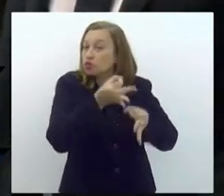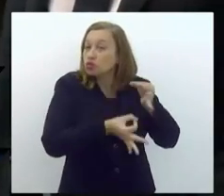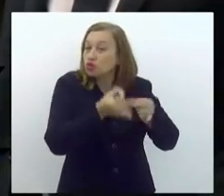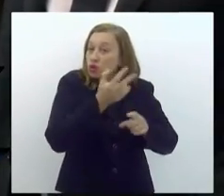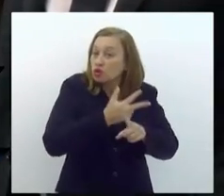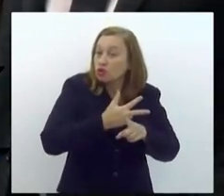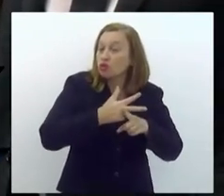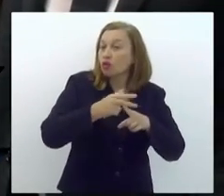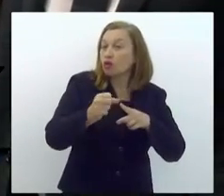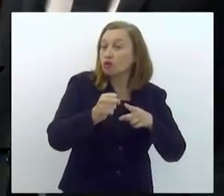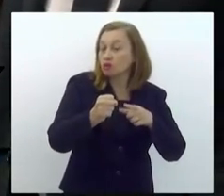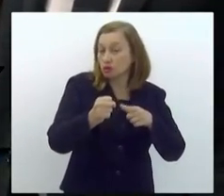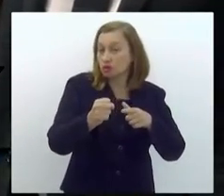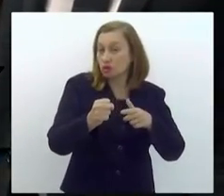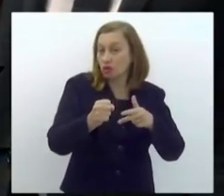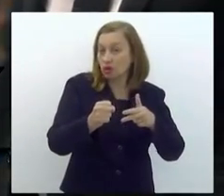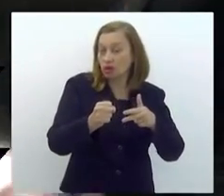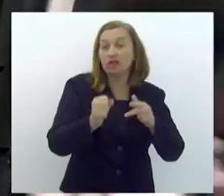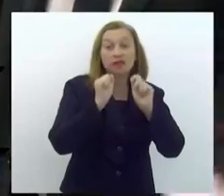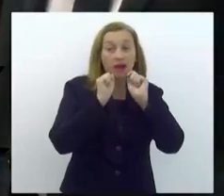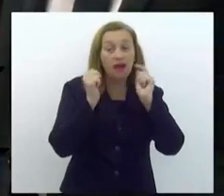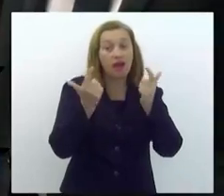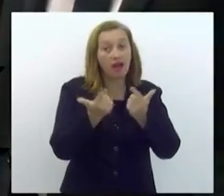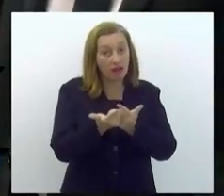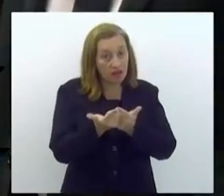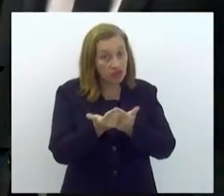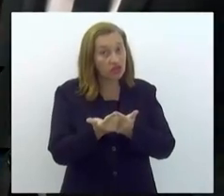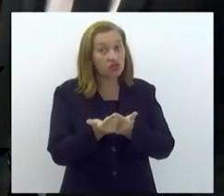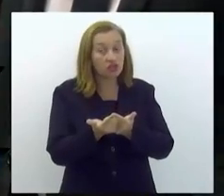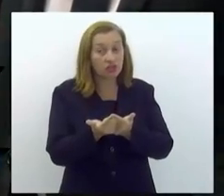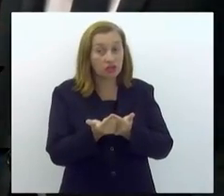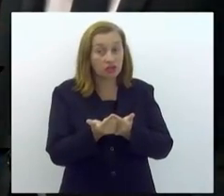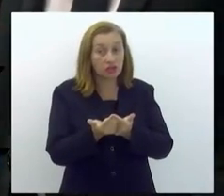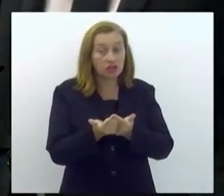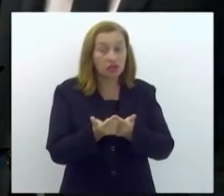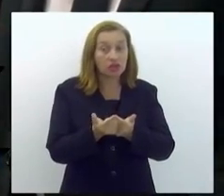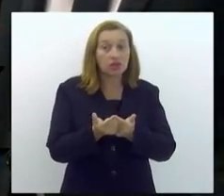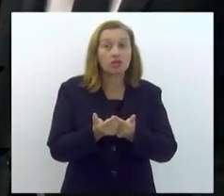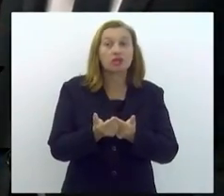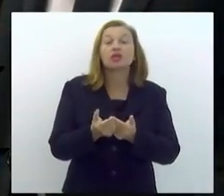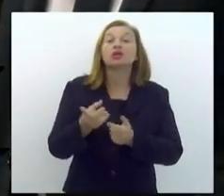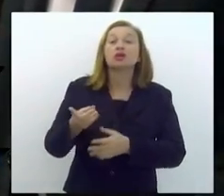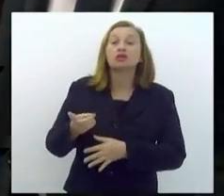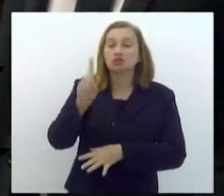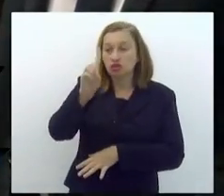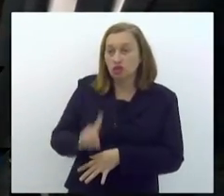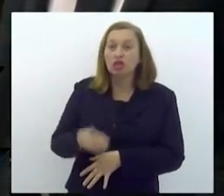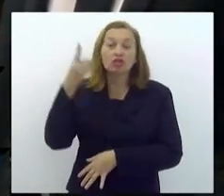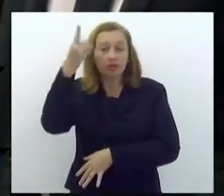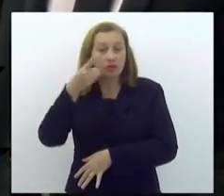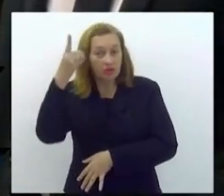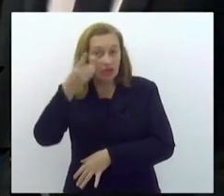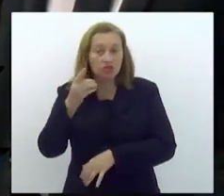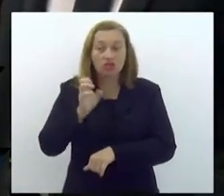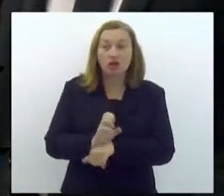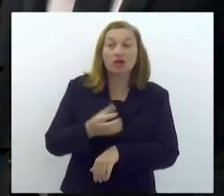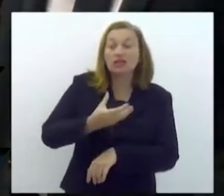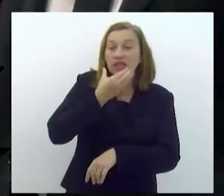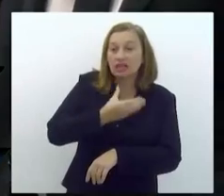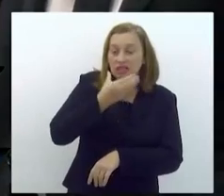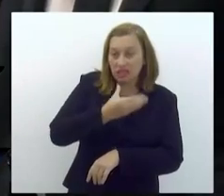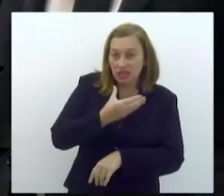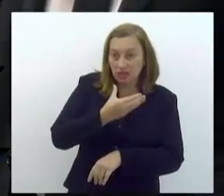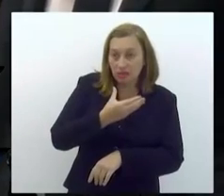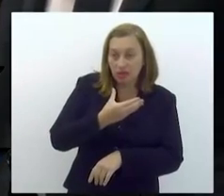da Assembleia Legislativa No que diz respeito às prerrogativas dos deputados estaduais em dezembro do ano passado o